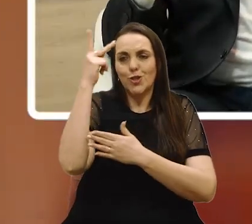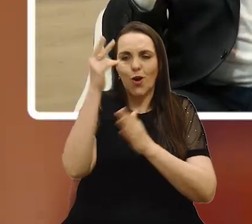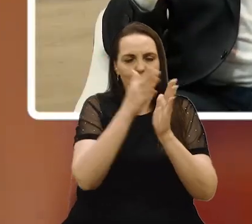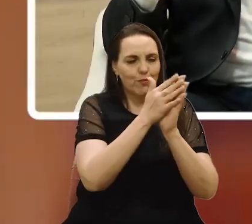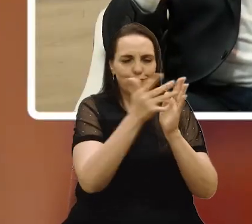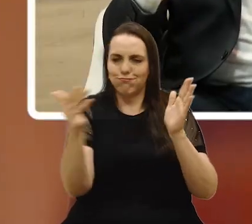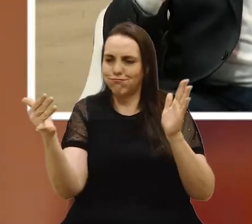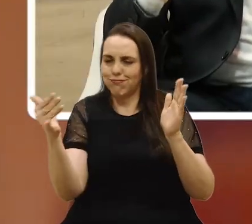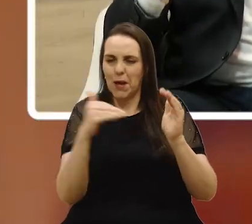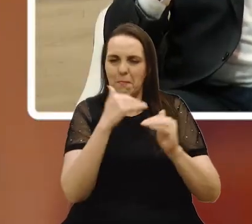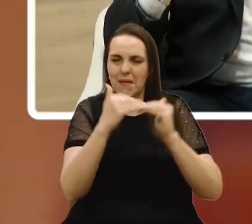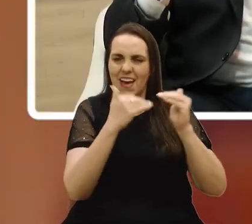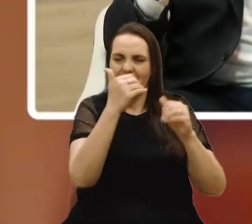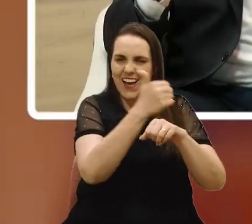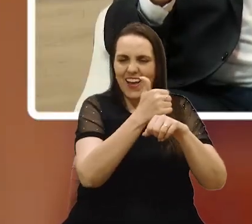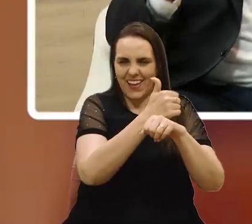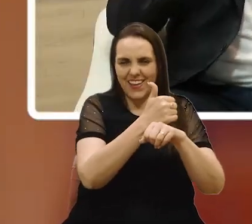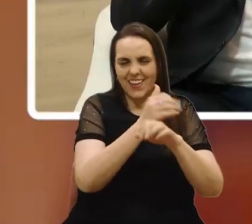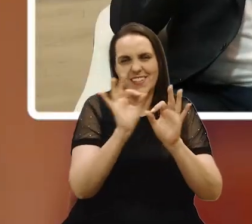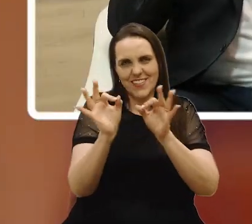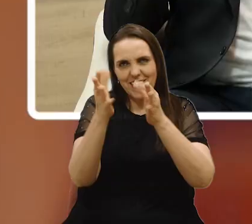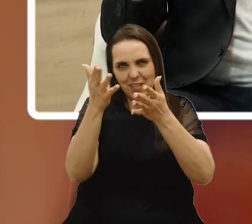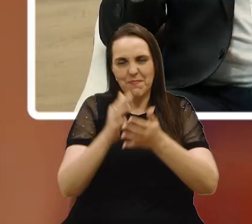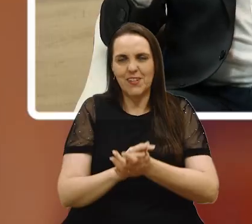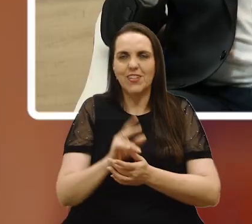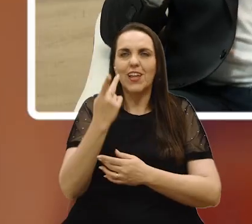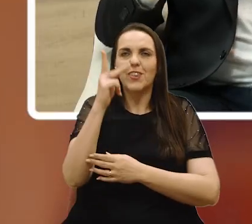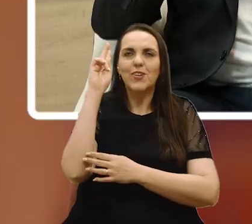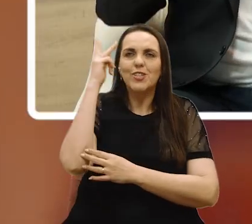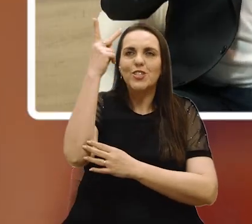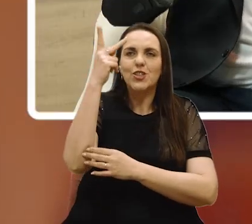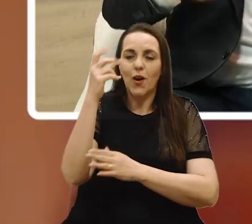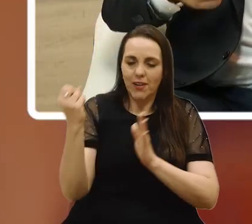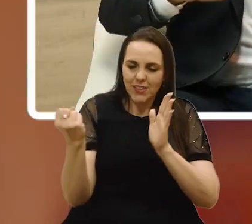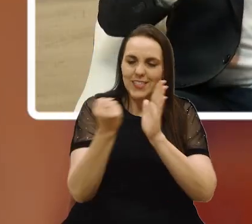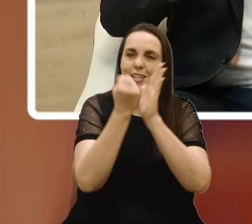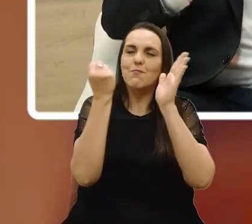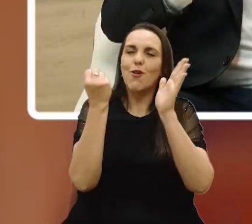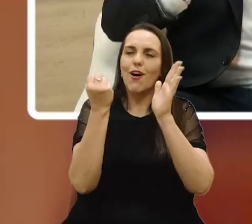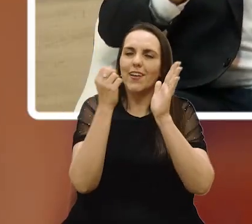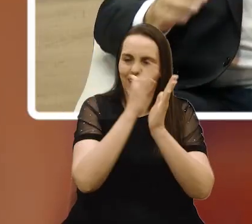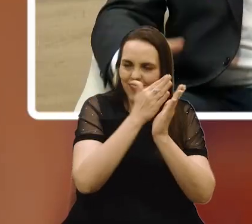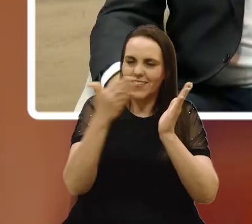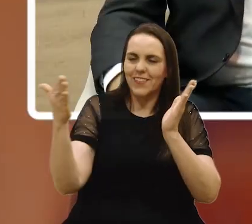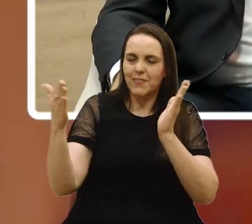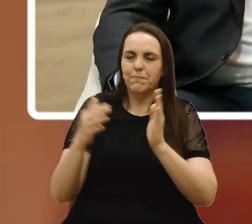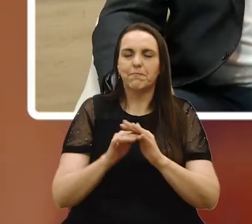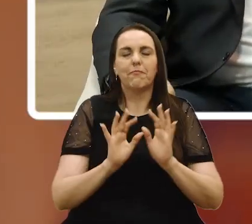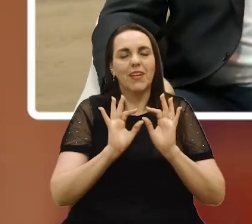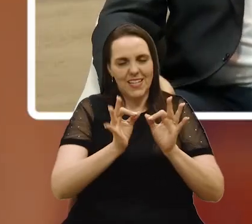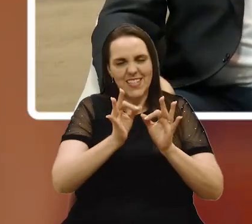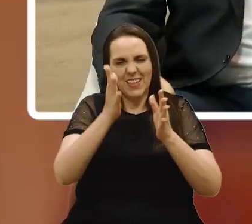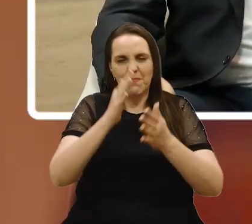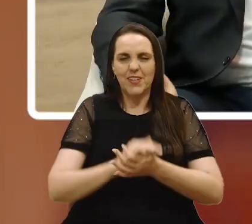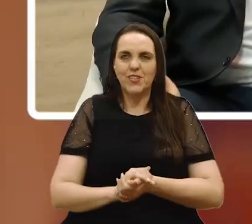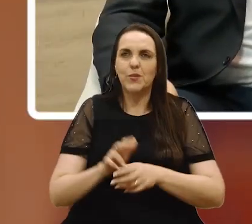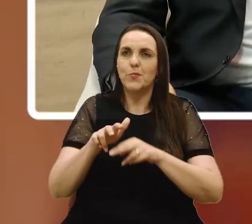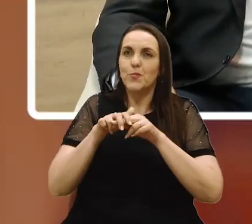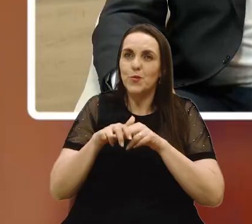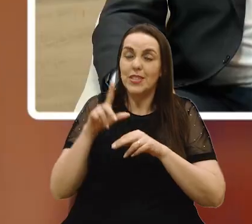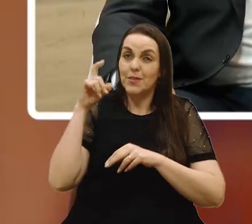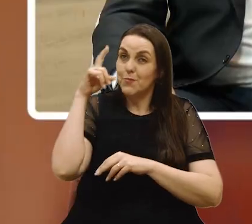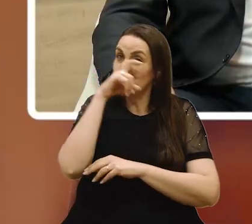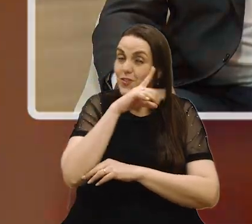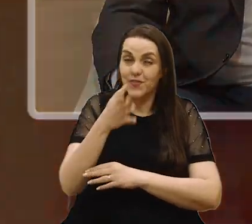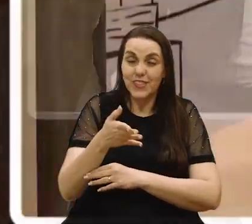meu histórico de carreira. Exatamente. Tens um exemplar, mas é a tua história simbolizada ali, né? Exatamente. E justamente por isso que é